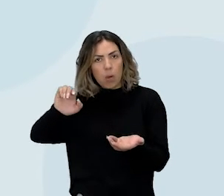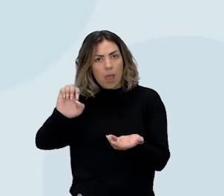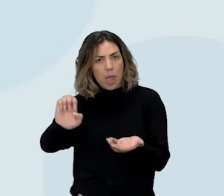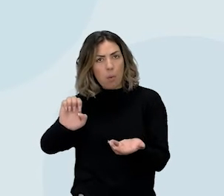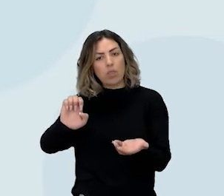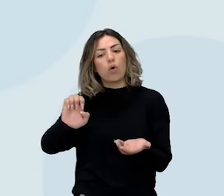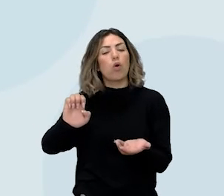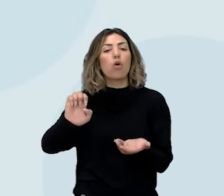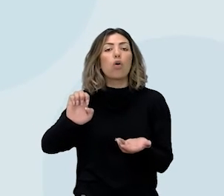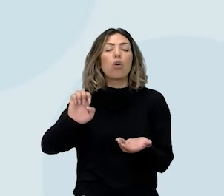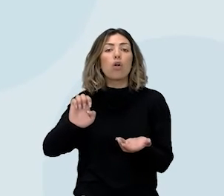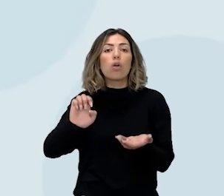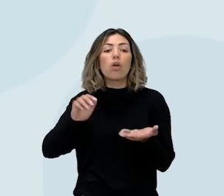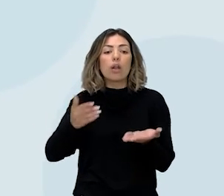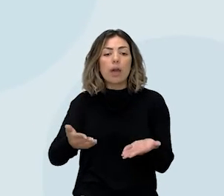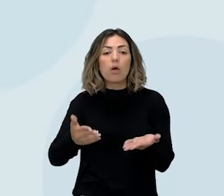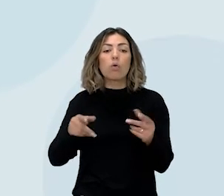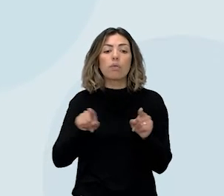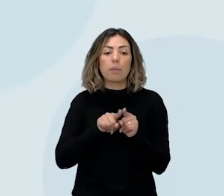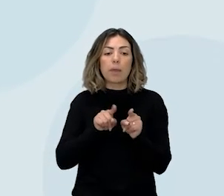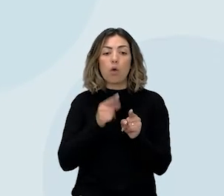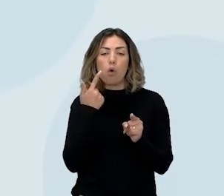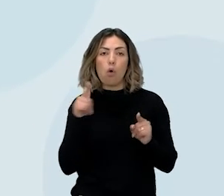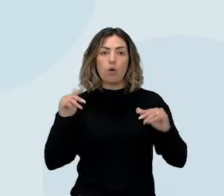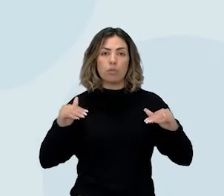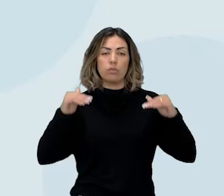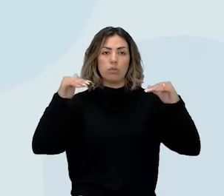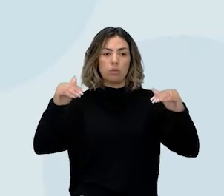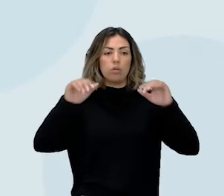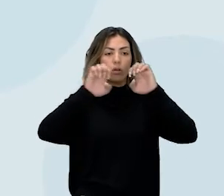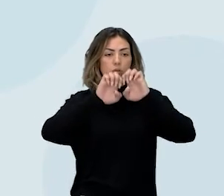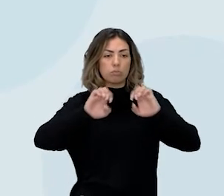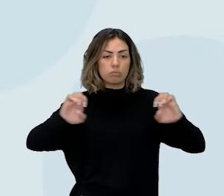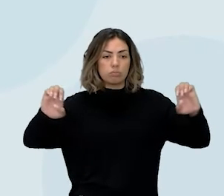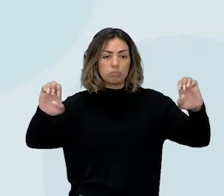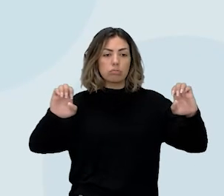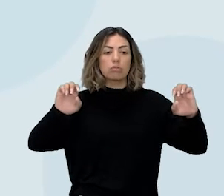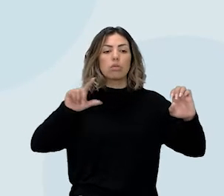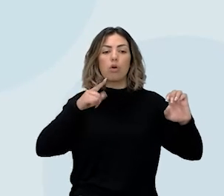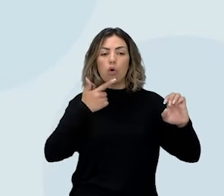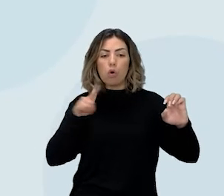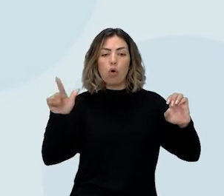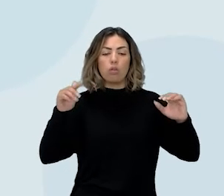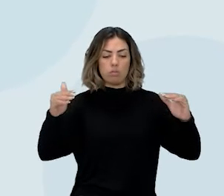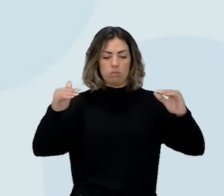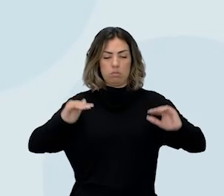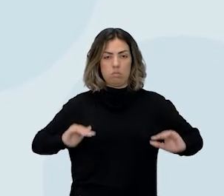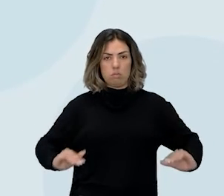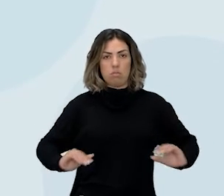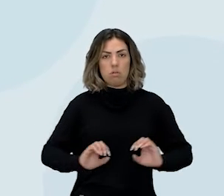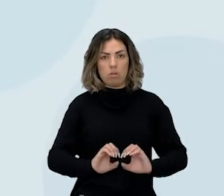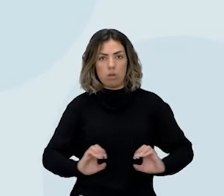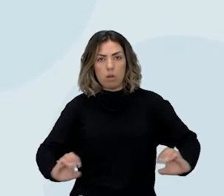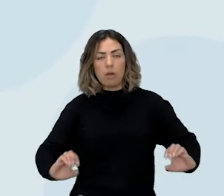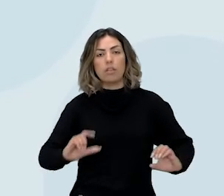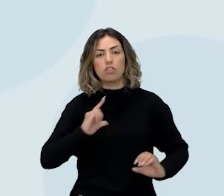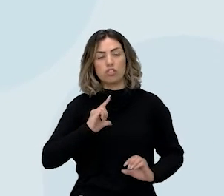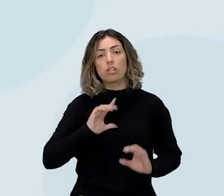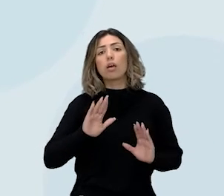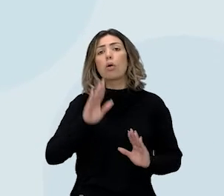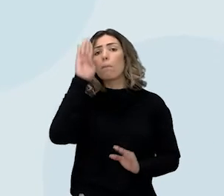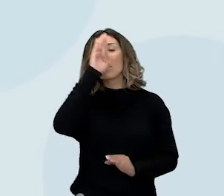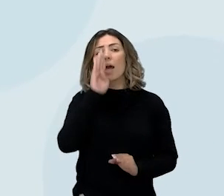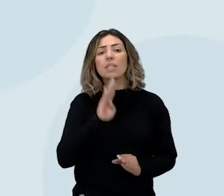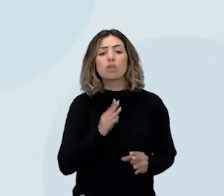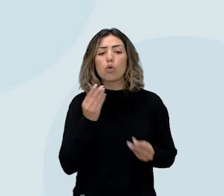ó, vai ser o trópico de Câncer e aqui embaixo o trópico de Capricórnio. Então, o Brasil, né,